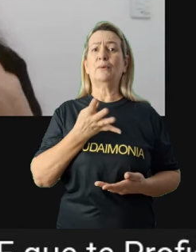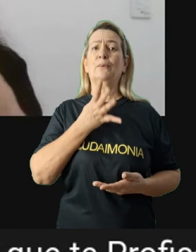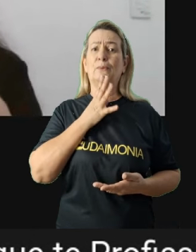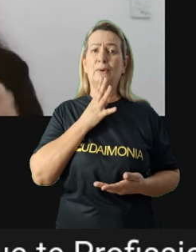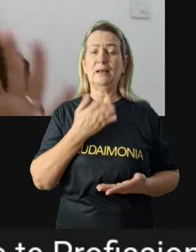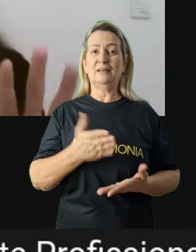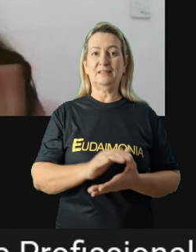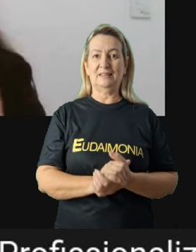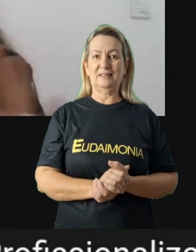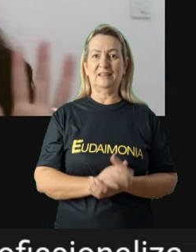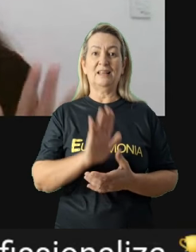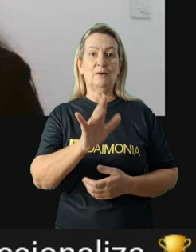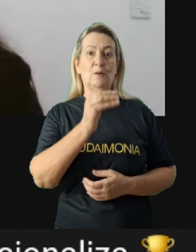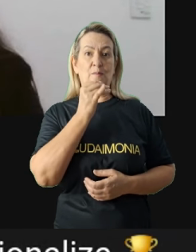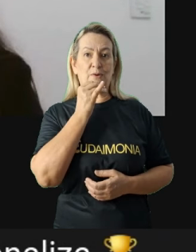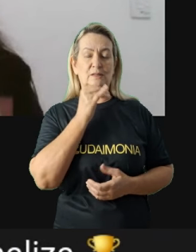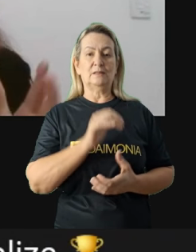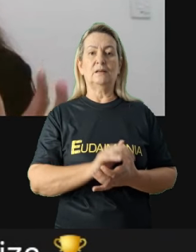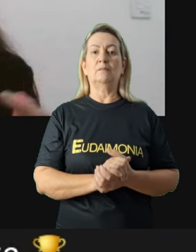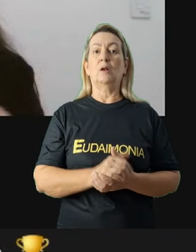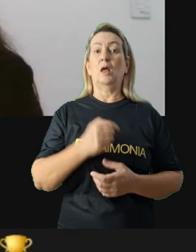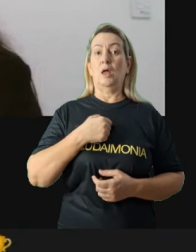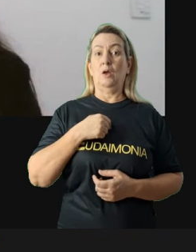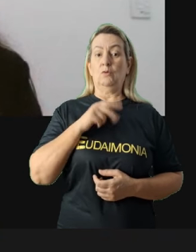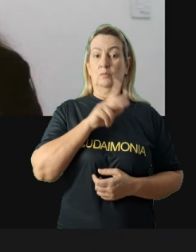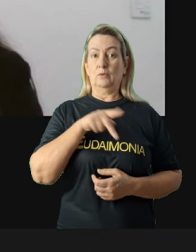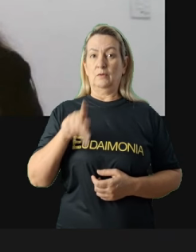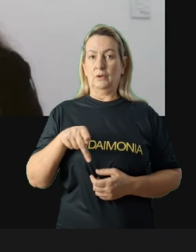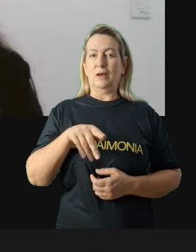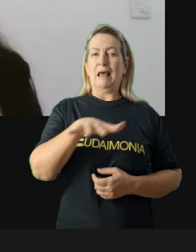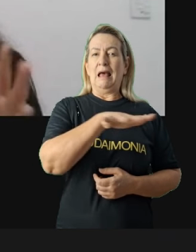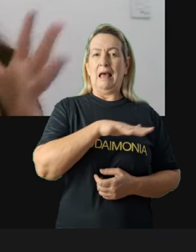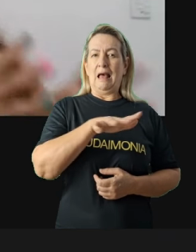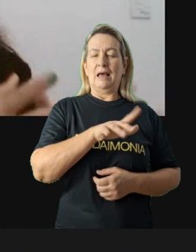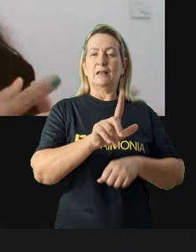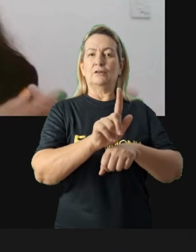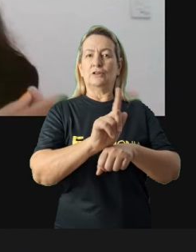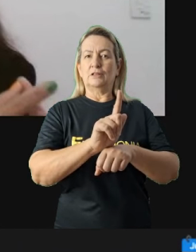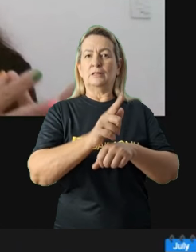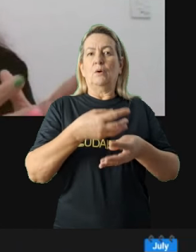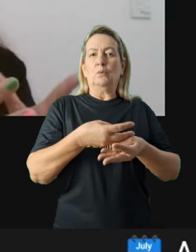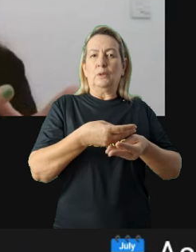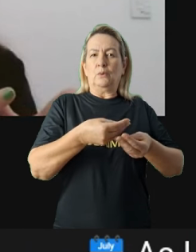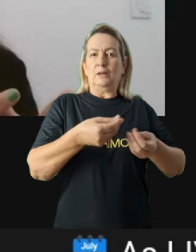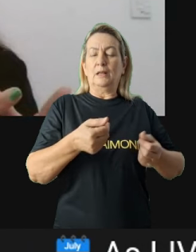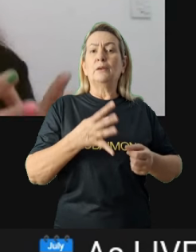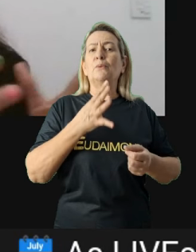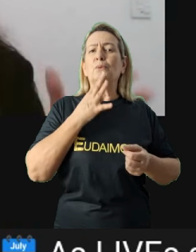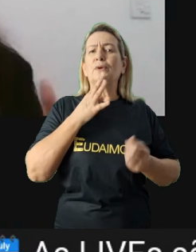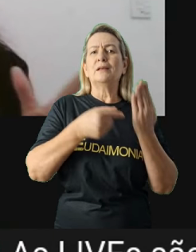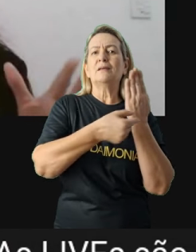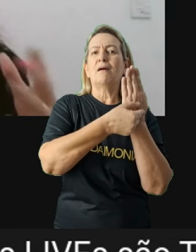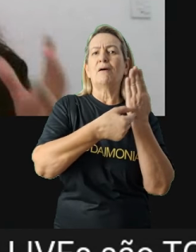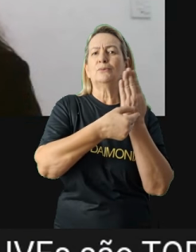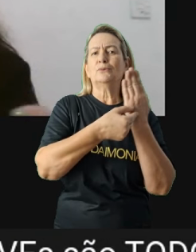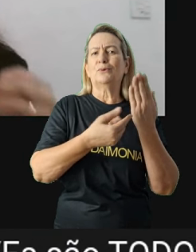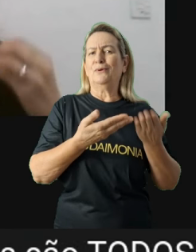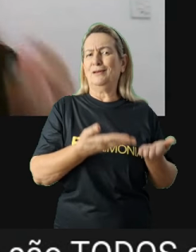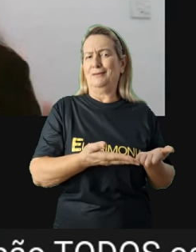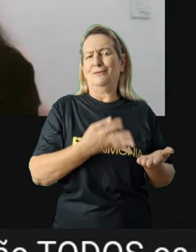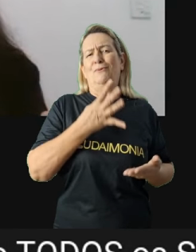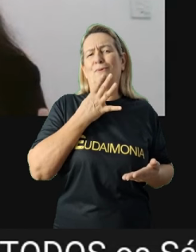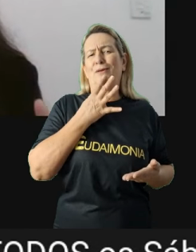sabe, por exemplo, né, aqui para finalizar essa parte, se eu sou professora lá da área de gestão da qualidade, eu sei quem são os profissionais,